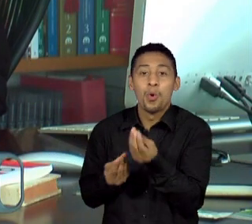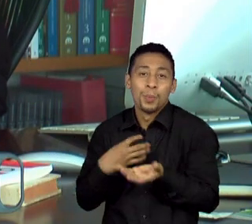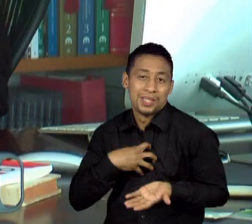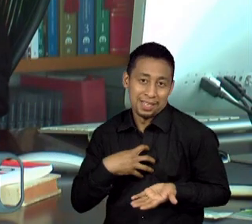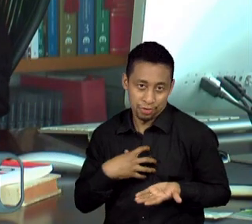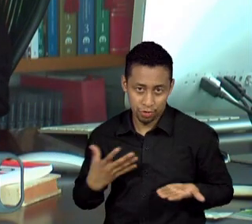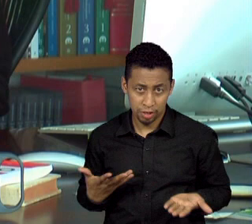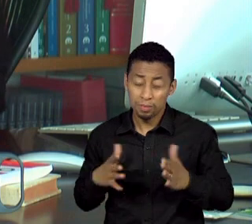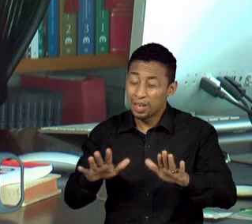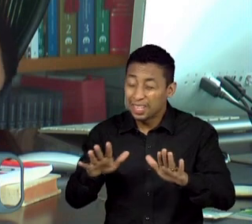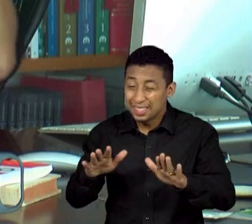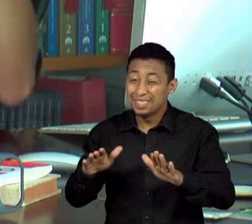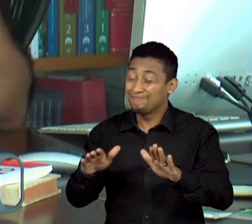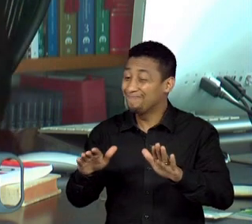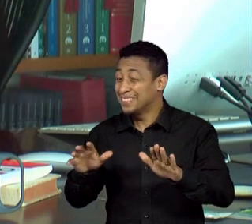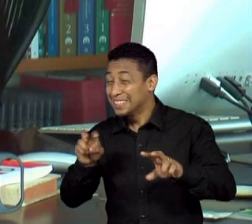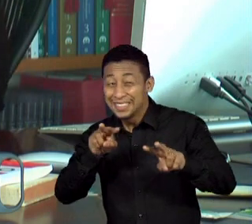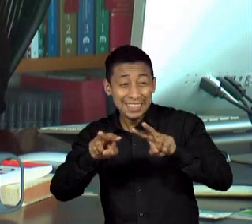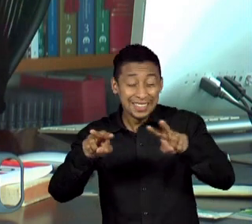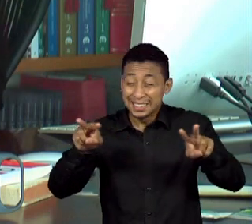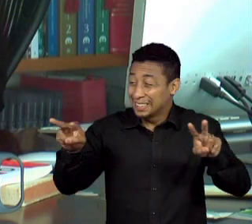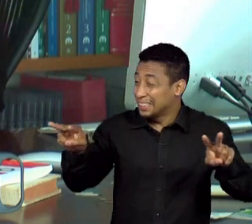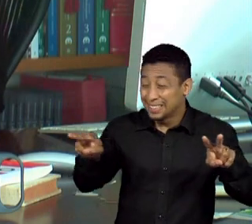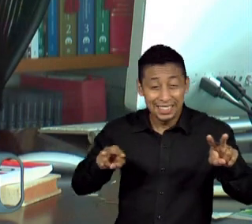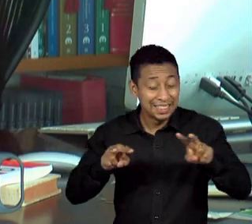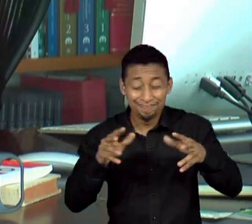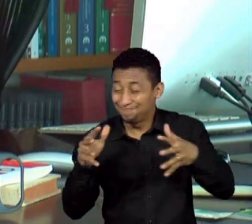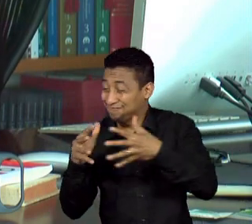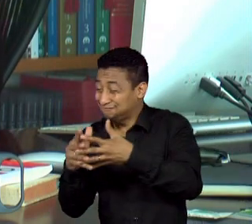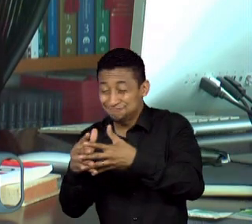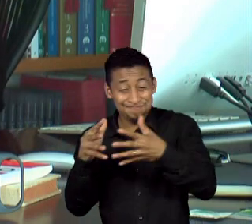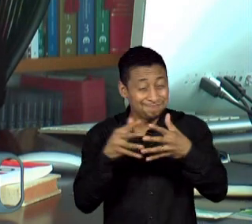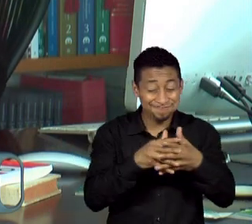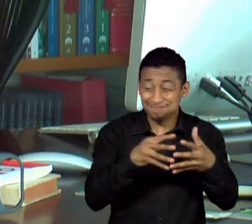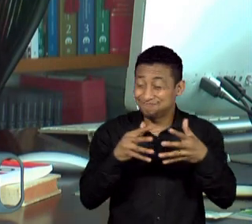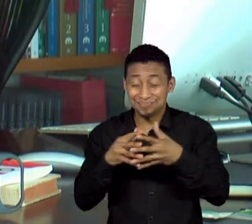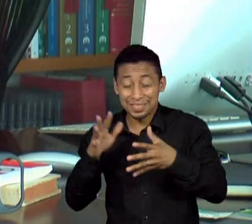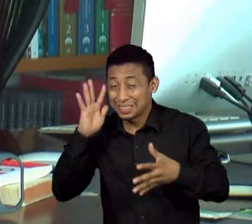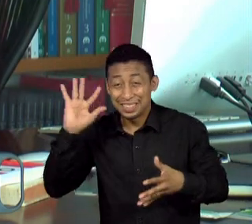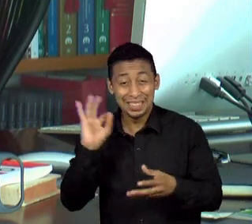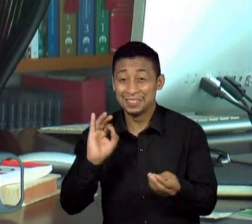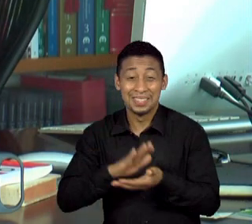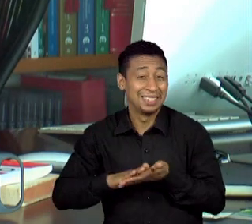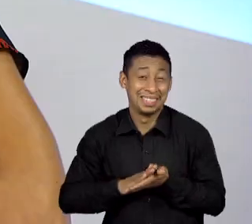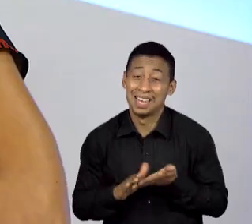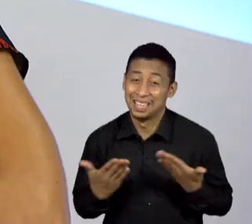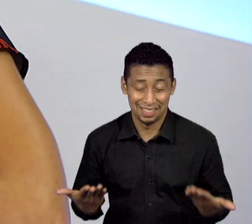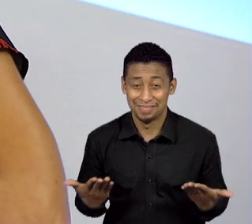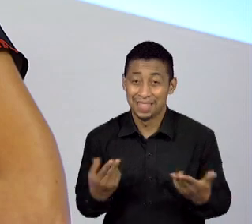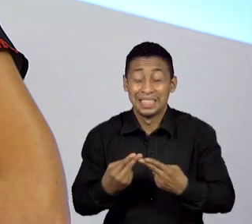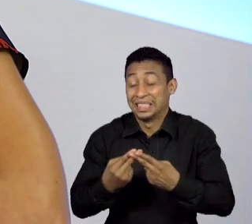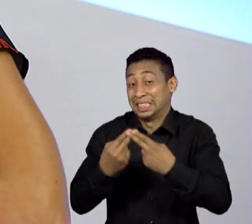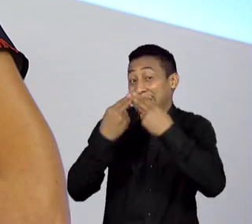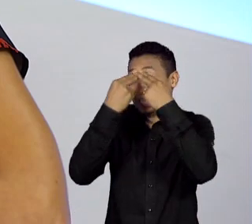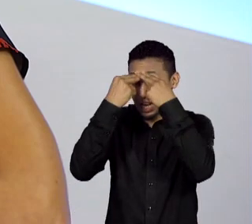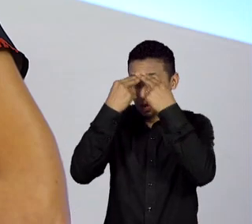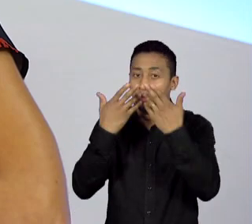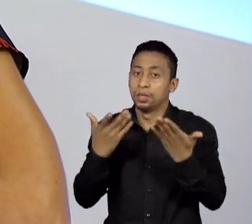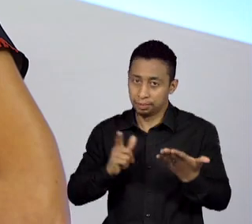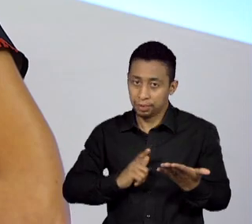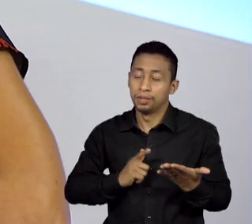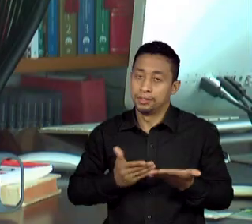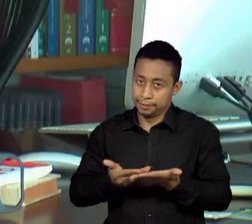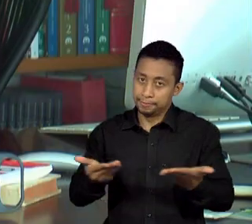está acontecendo, tudo, eu acho. A gente só vai entender depois. Eu acho que um trauma de guerra é a coisa mais próxima, assim,